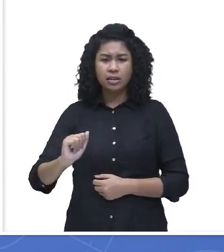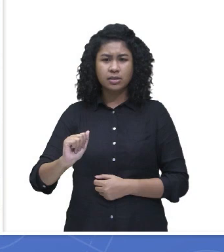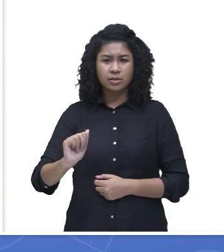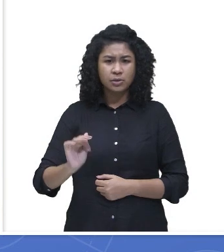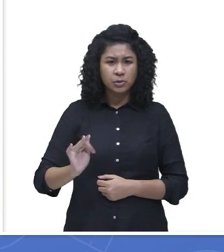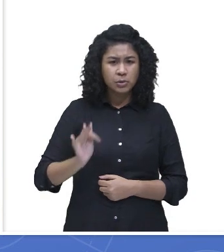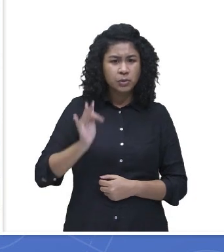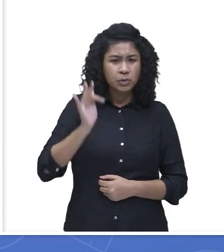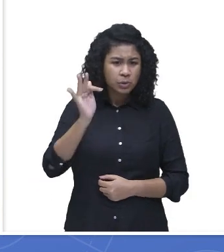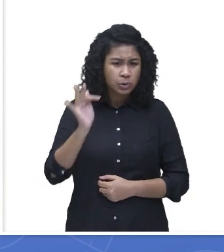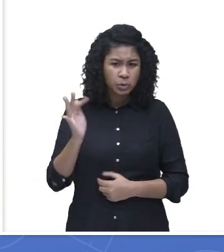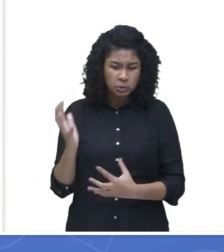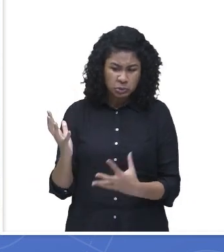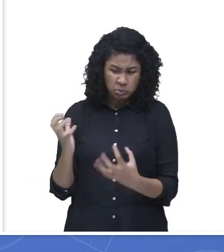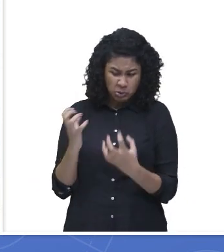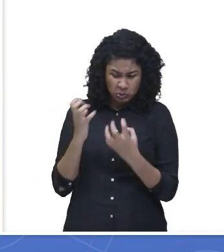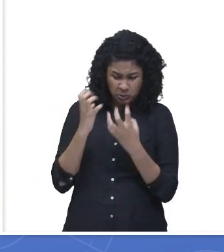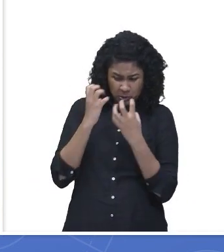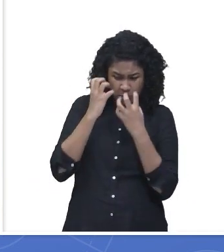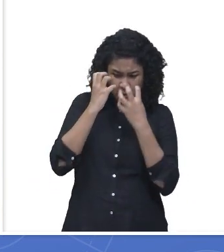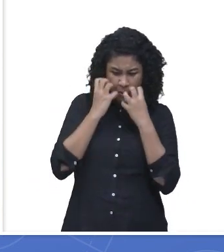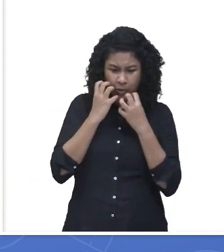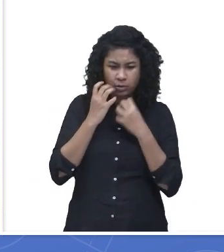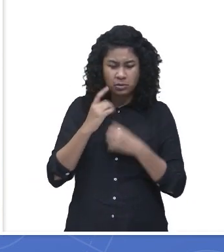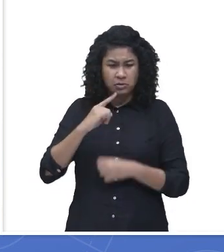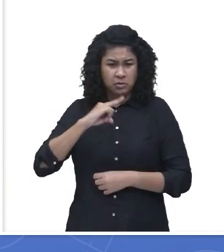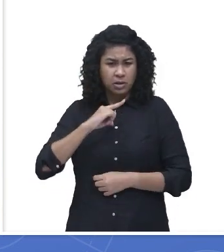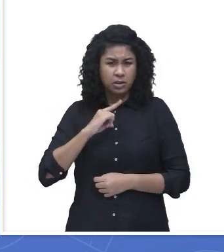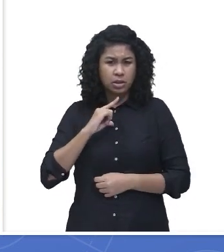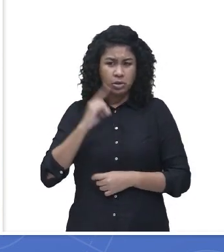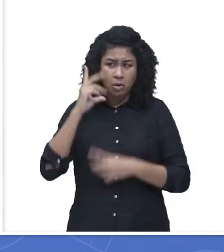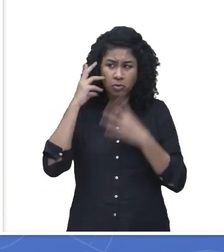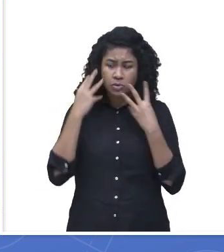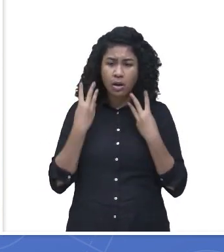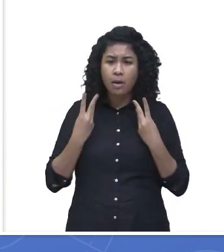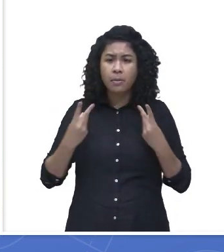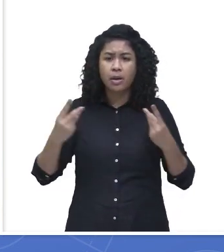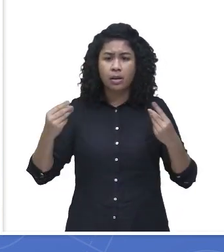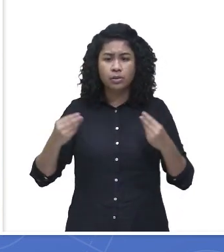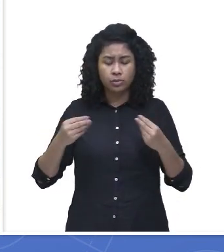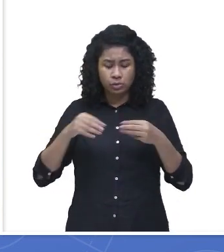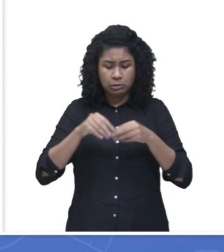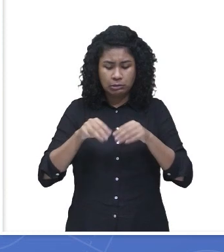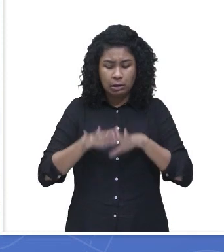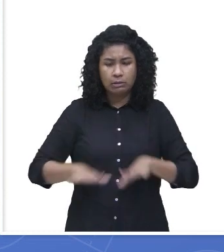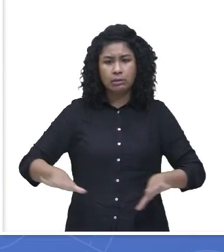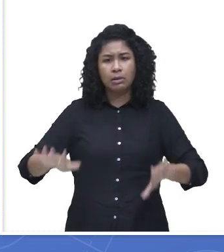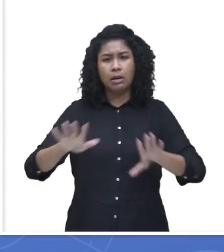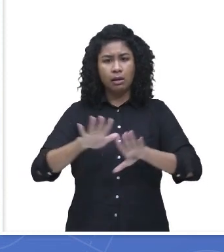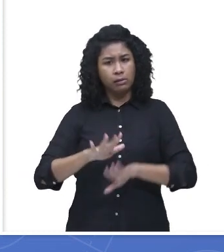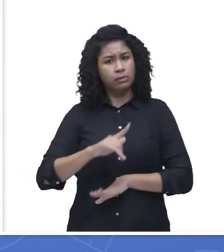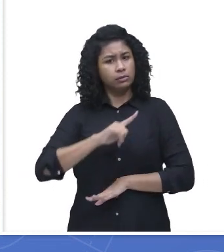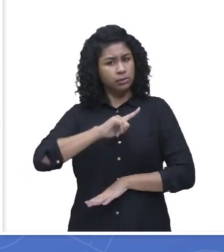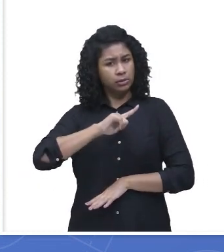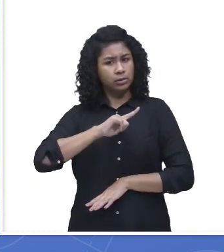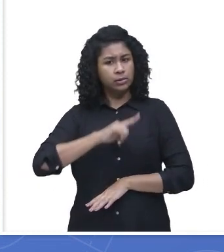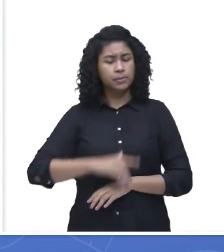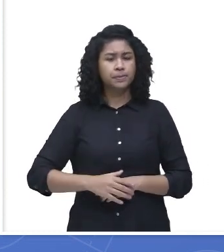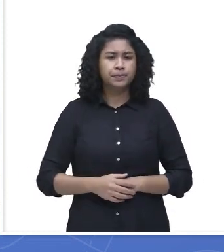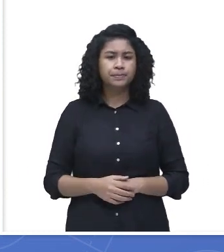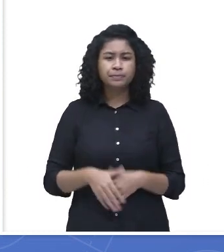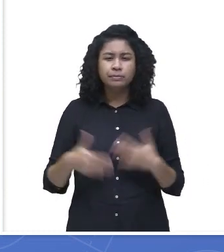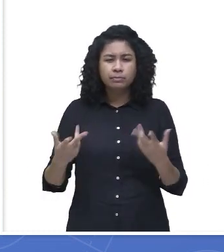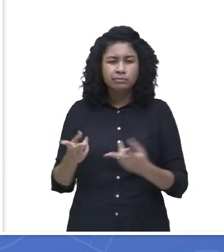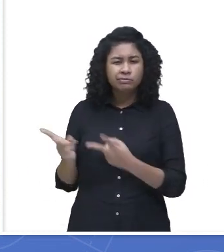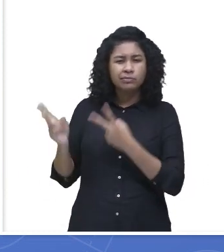E há de deixar-me apenas os cabelos na frialdade inorgânica da terra. Então, pessoal, observem que desde o início do